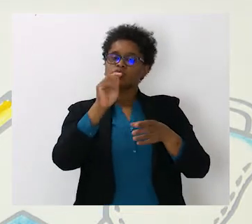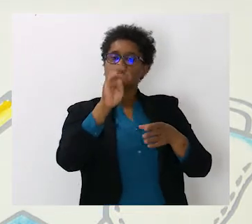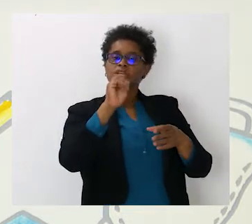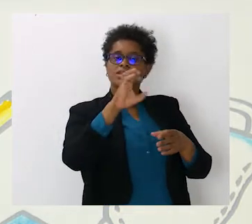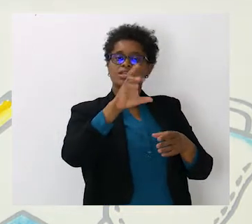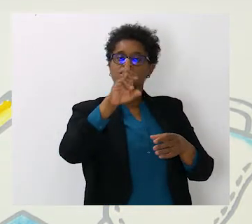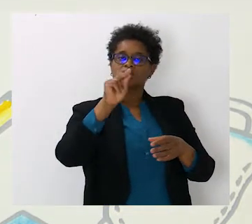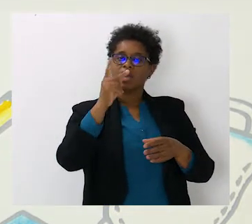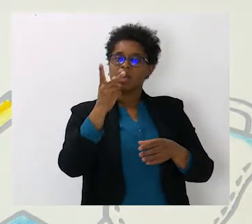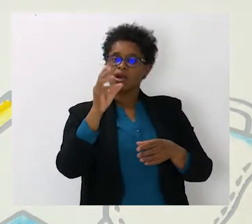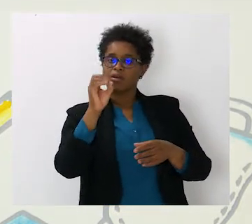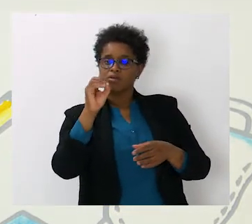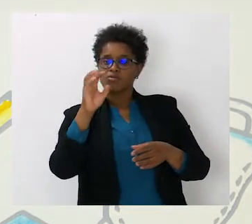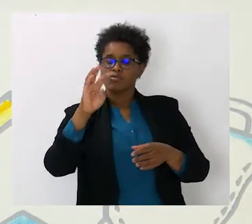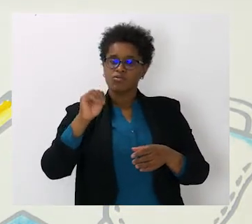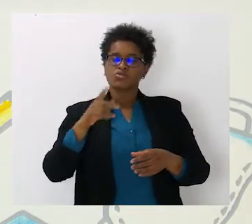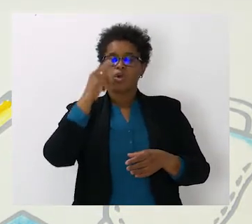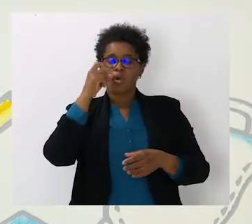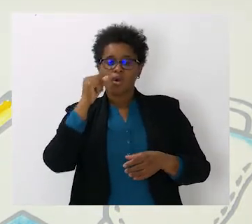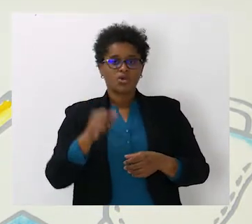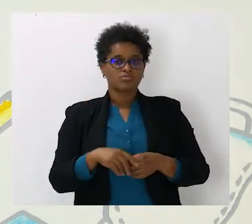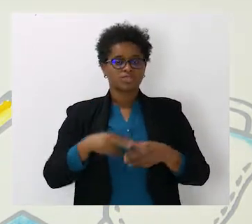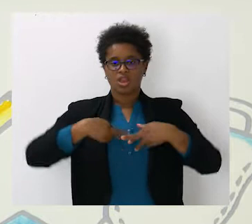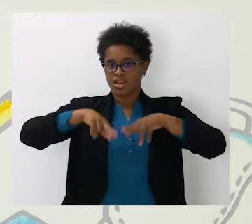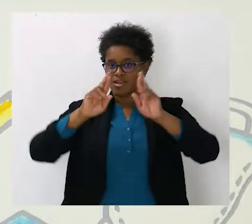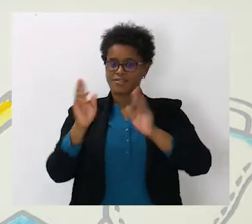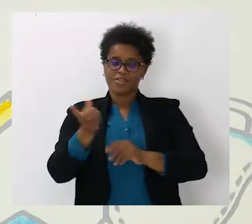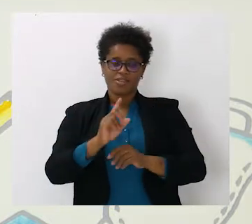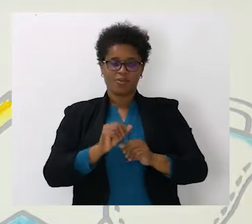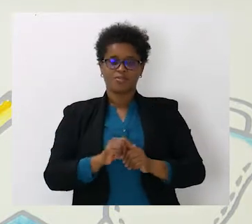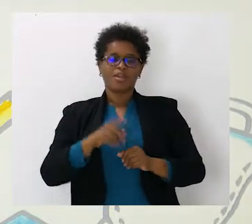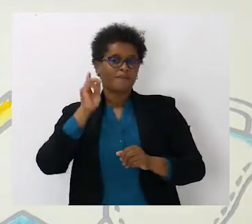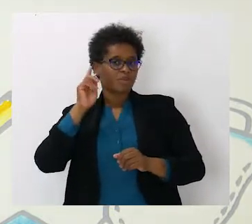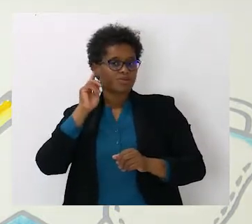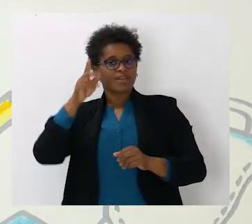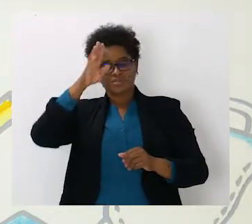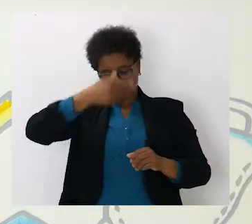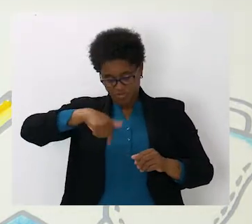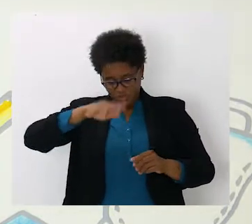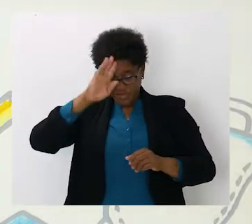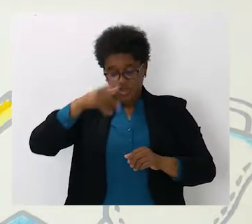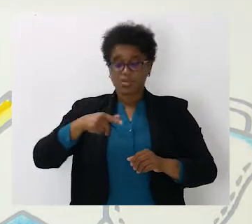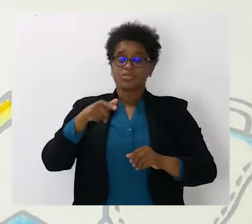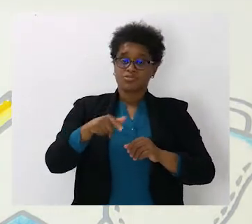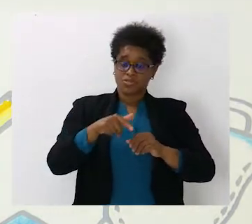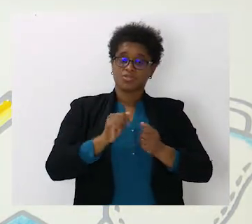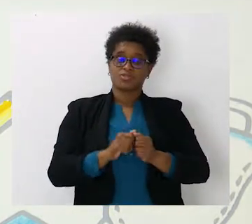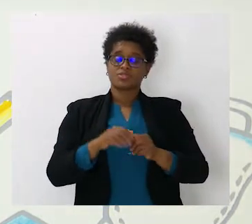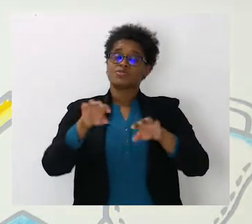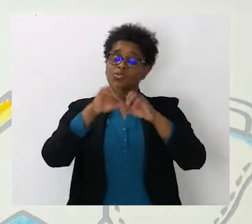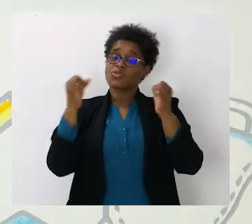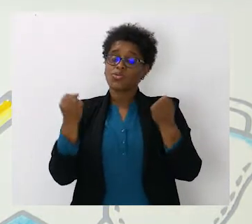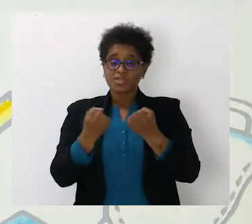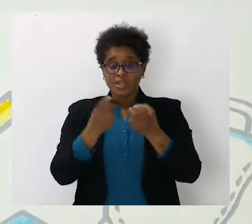dos escravos, homens não livres. É importante saber, nesse tipo